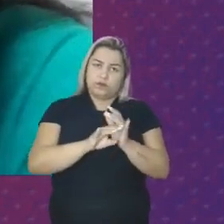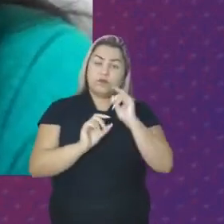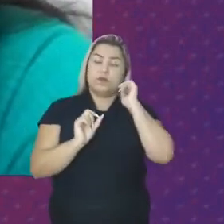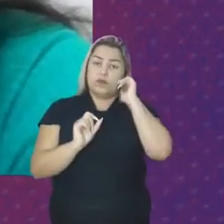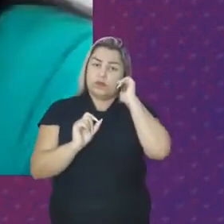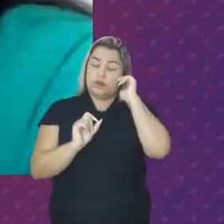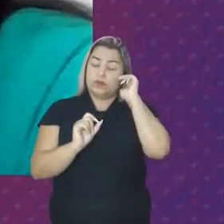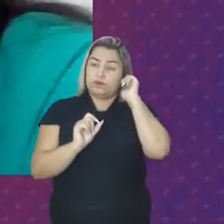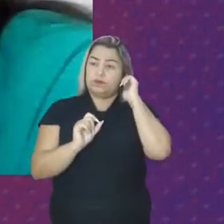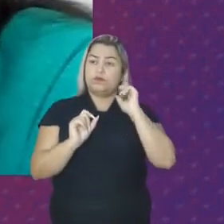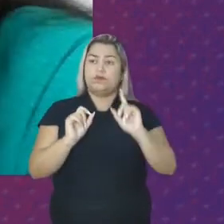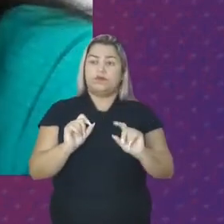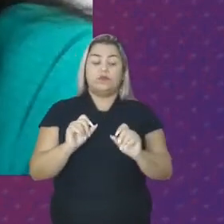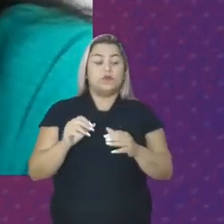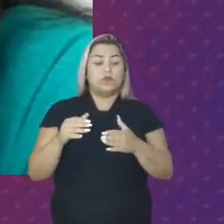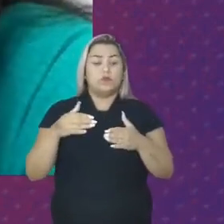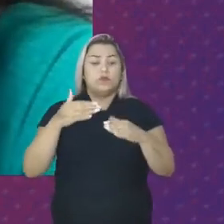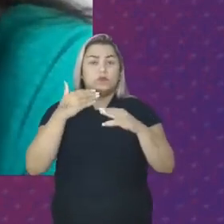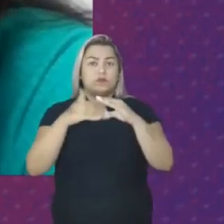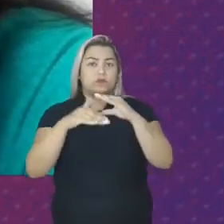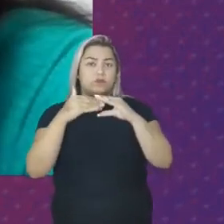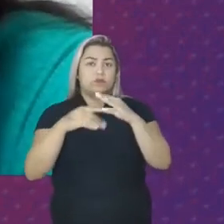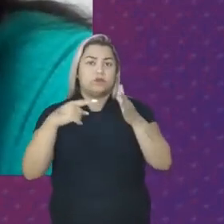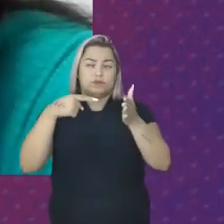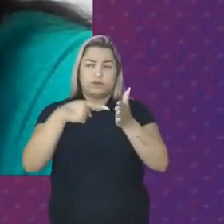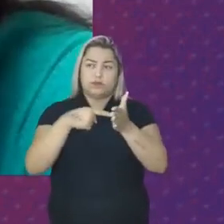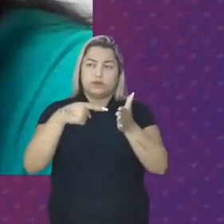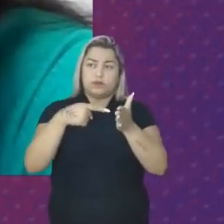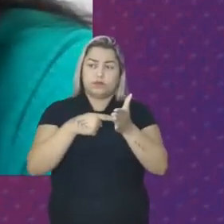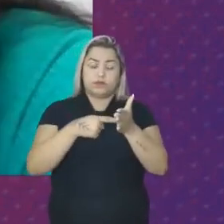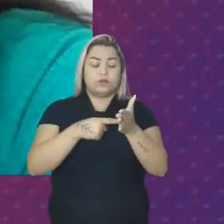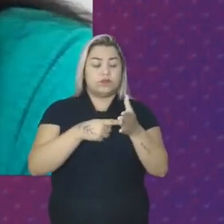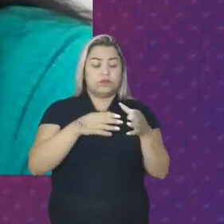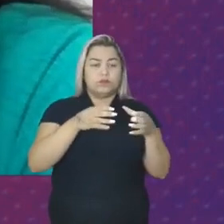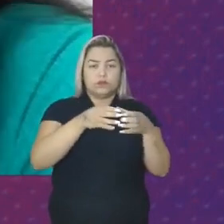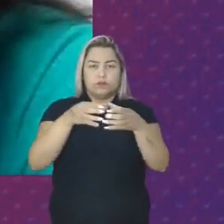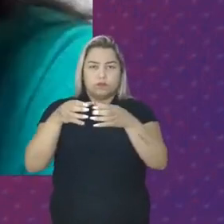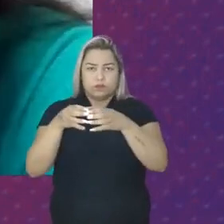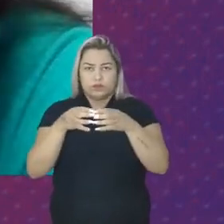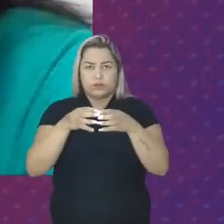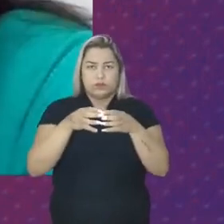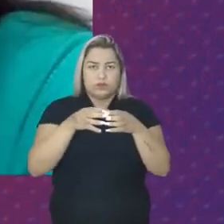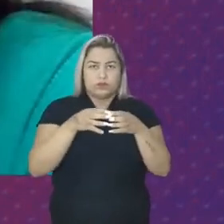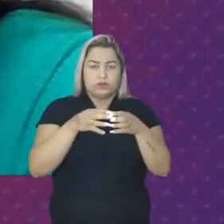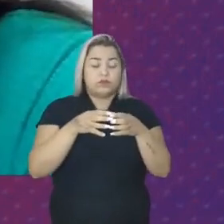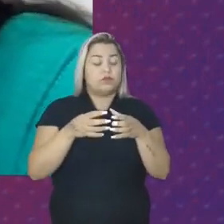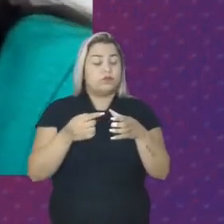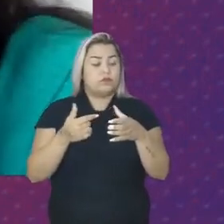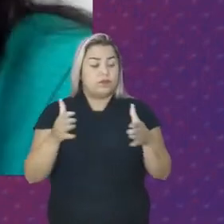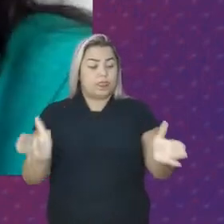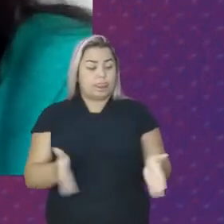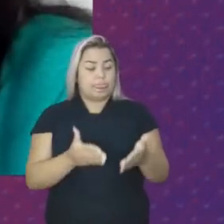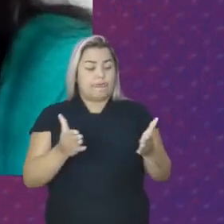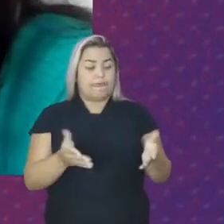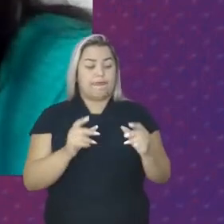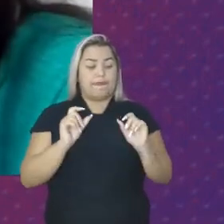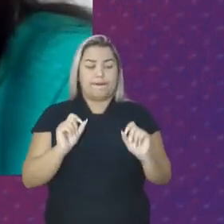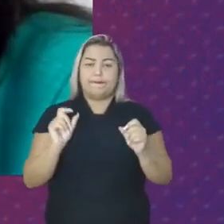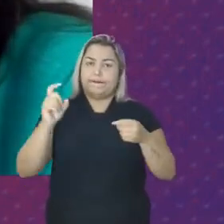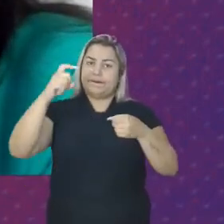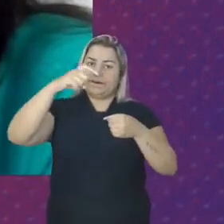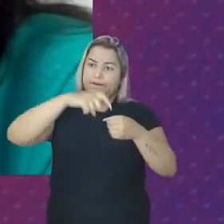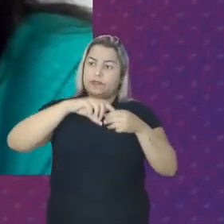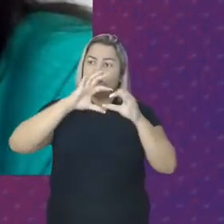era mesmo a questão do encaminhamento de denúncias, né, aos órgãos competentes, com poucas iniciativas voltadas